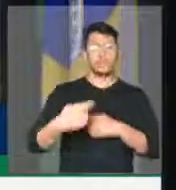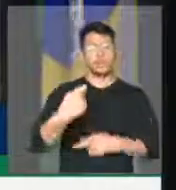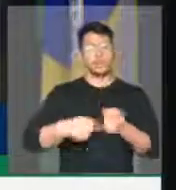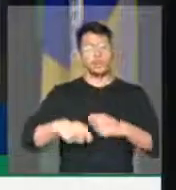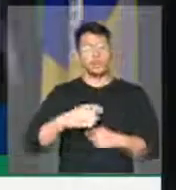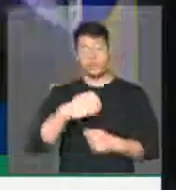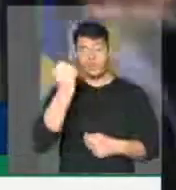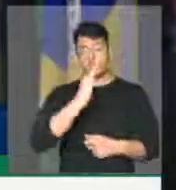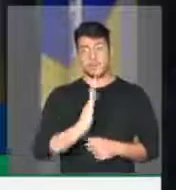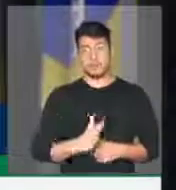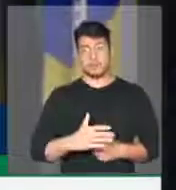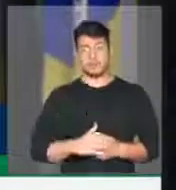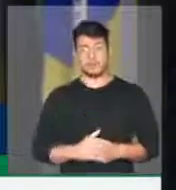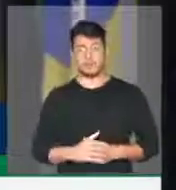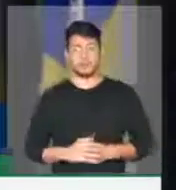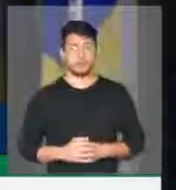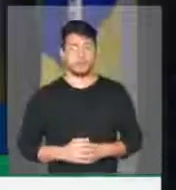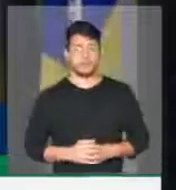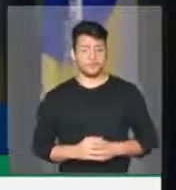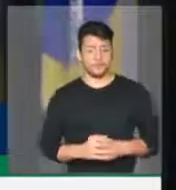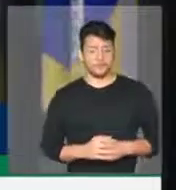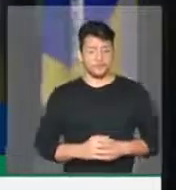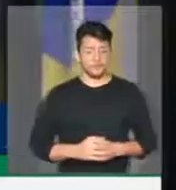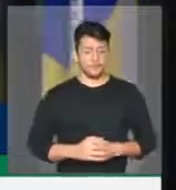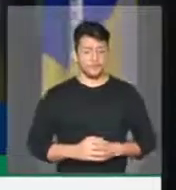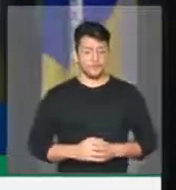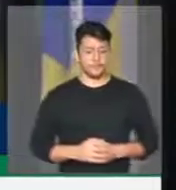eu queria hoje ainda, senhor presidente,